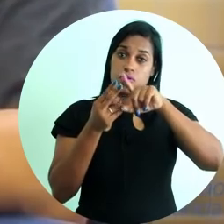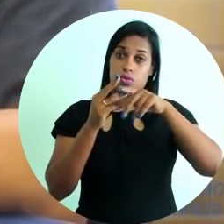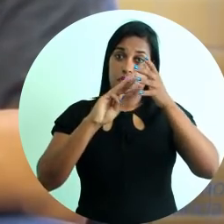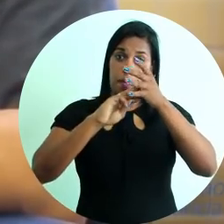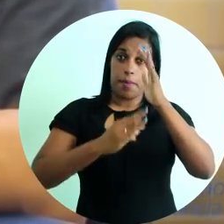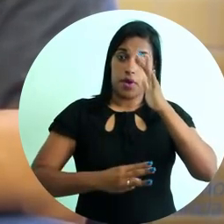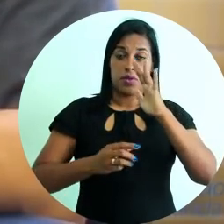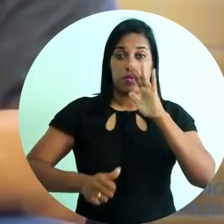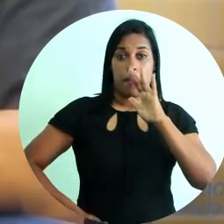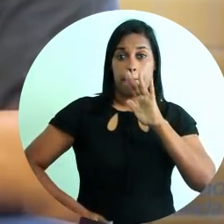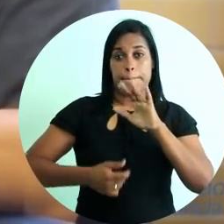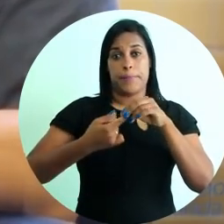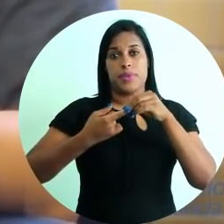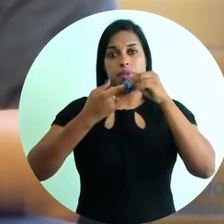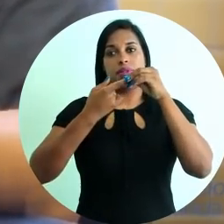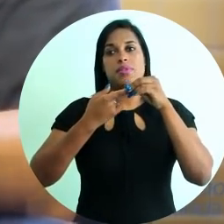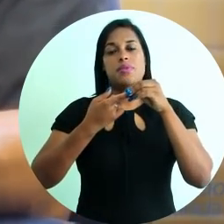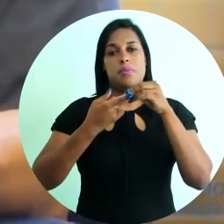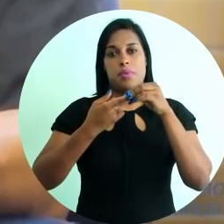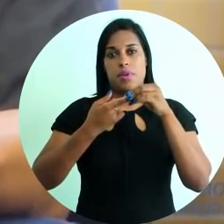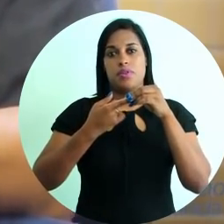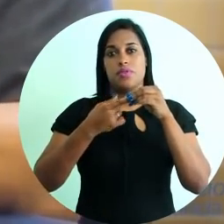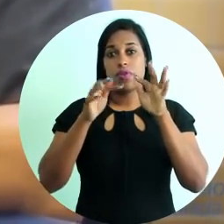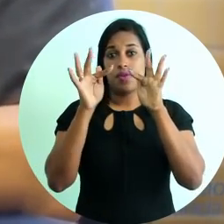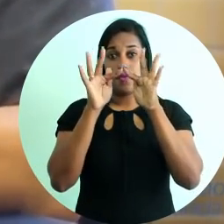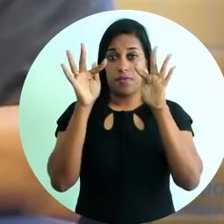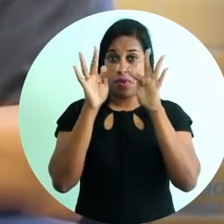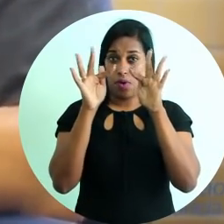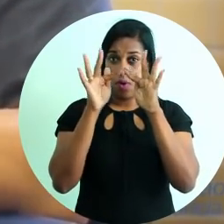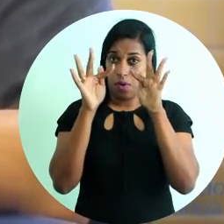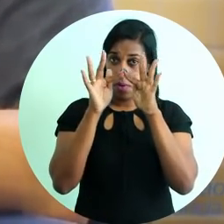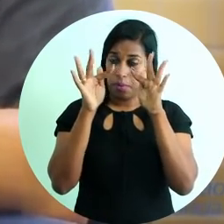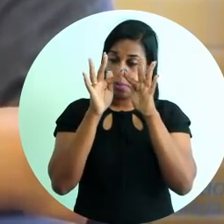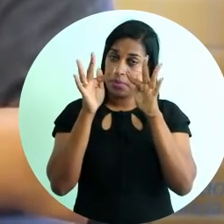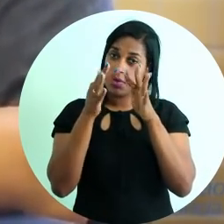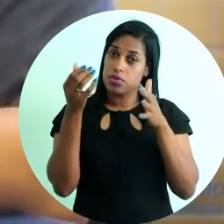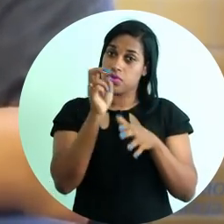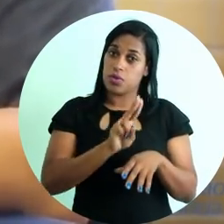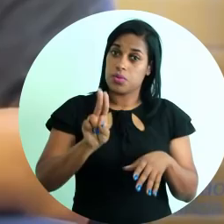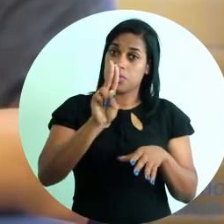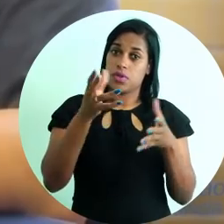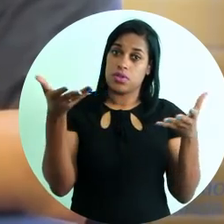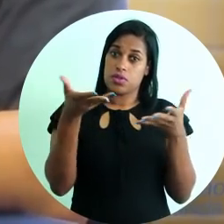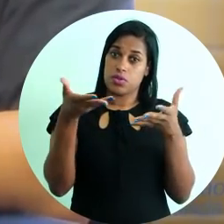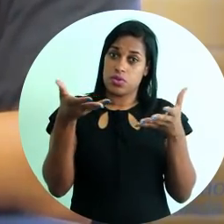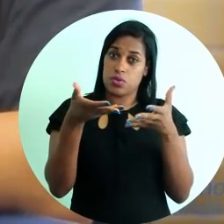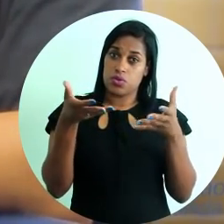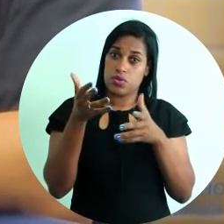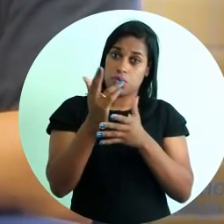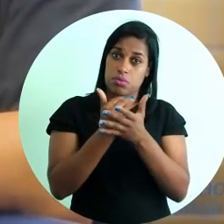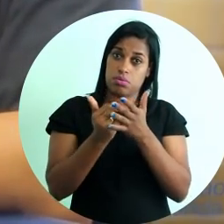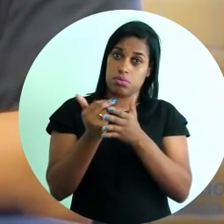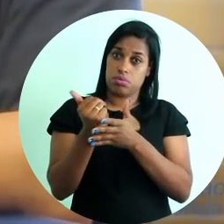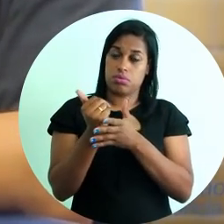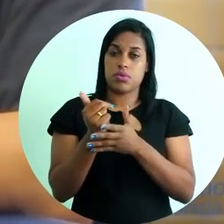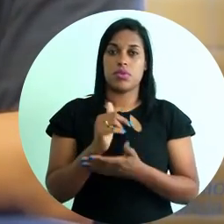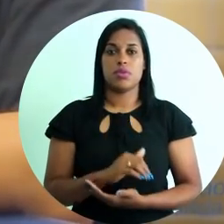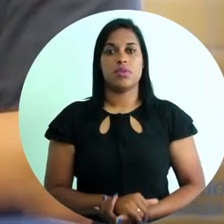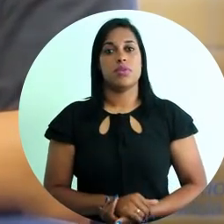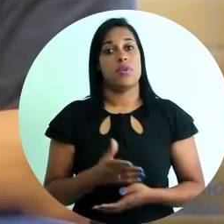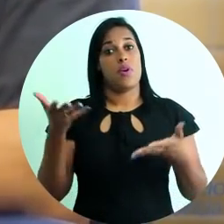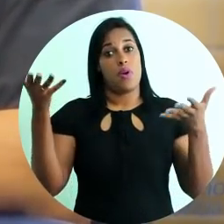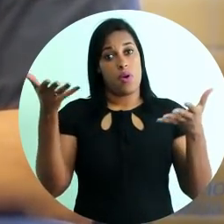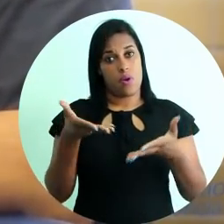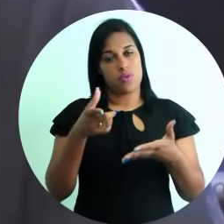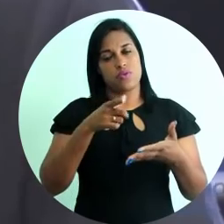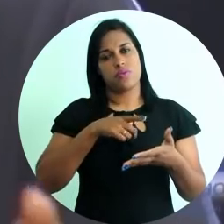métodos principais, os 2 algoritmos, as 2 fórmulas matemáticas que são usadas para fazer compressão de imagens para a web.